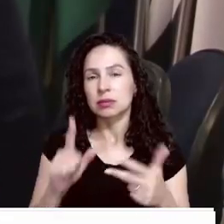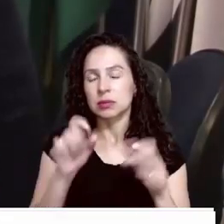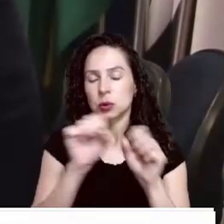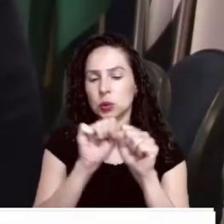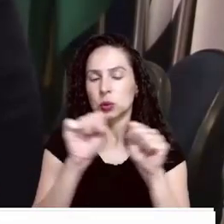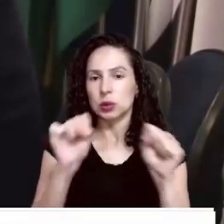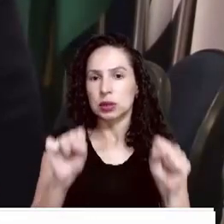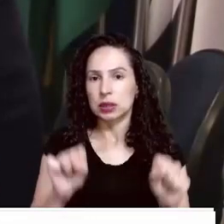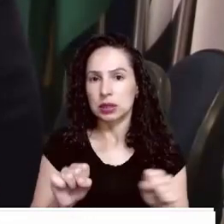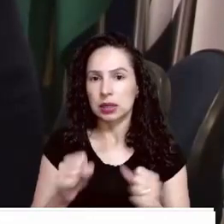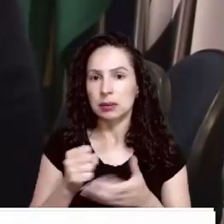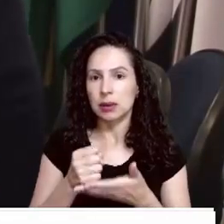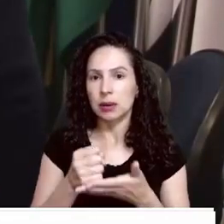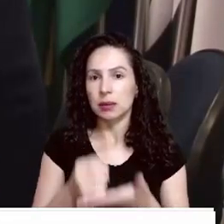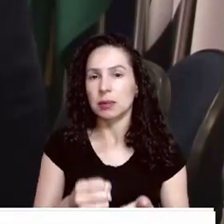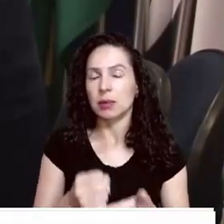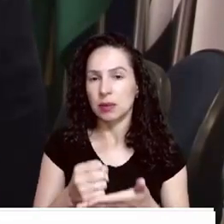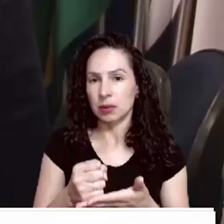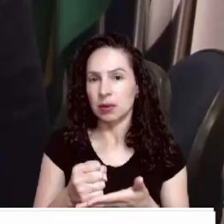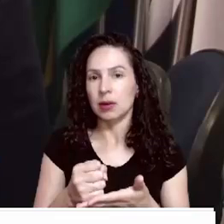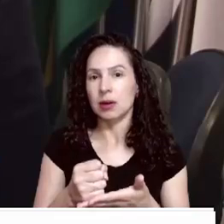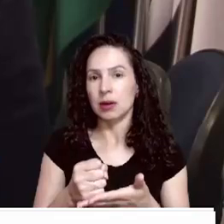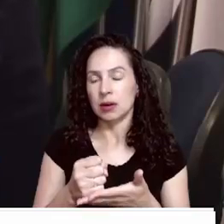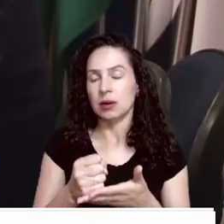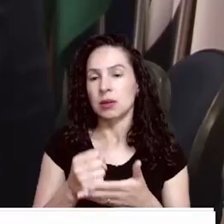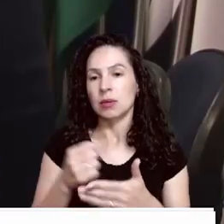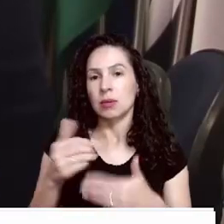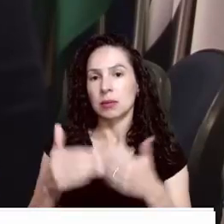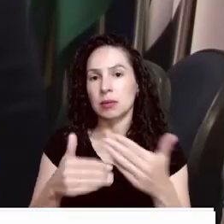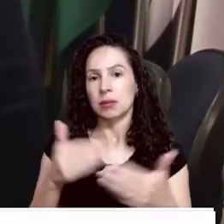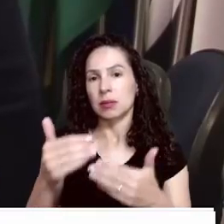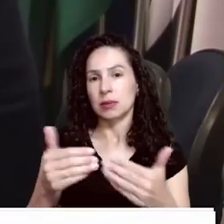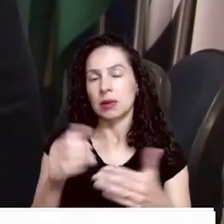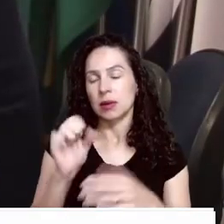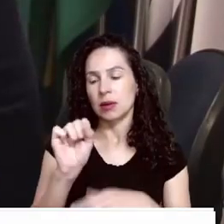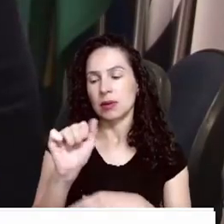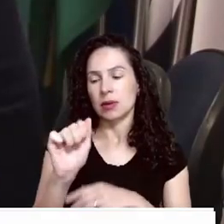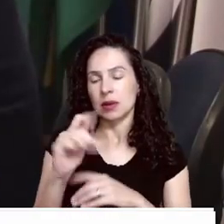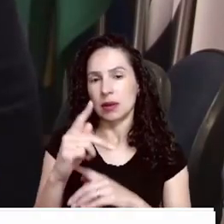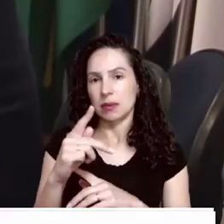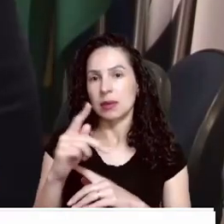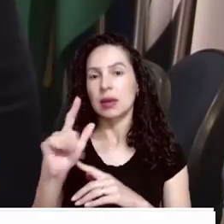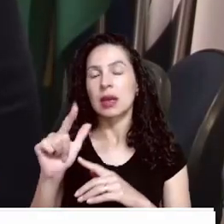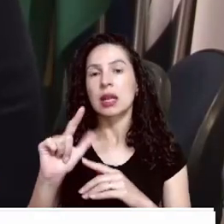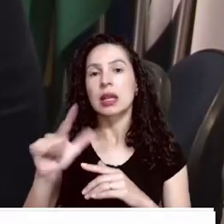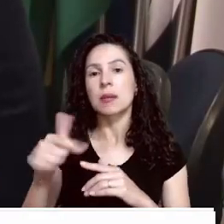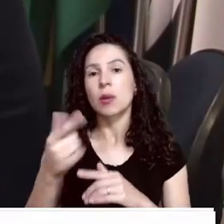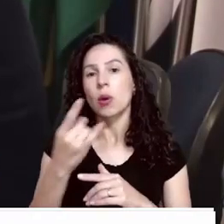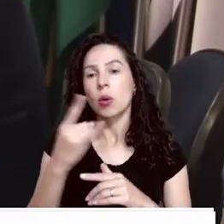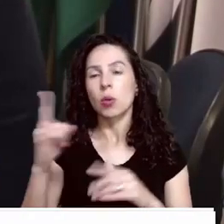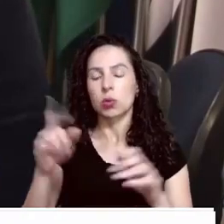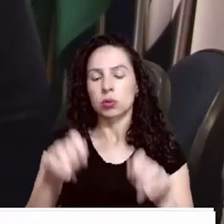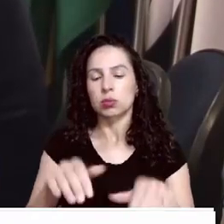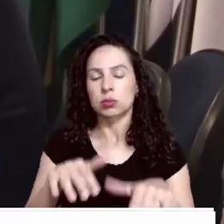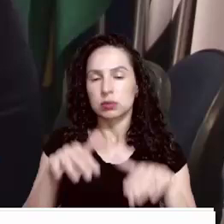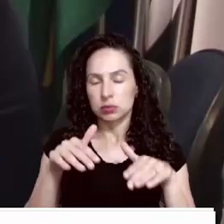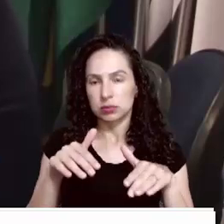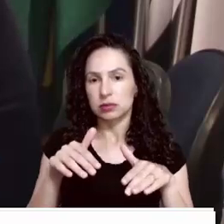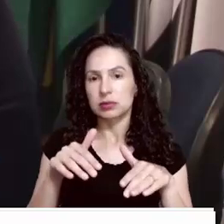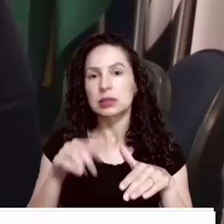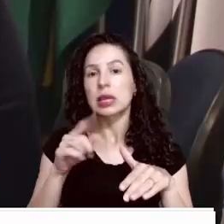ao processo legislativo, o SAPL, depois da última sessão, ele